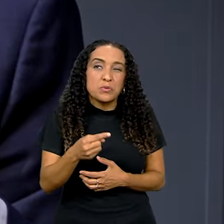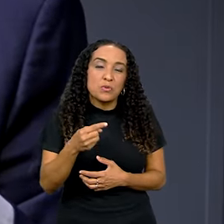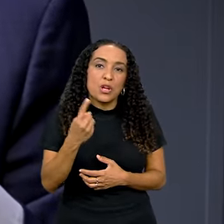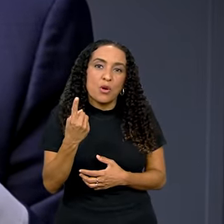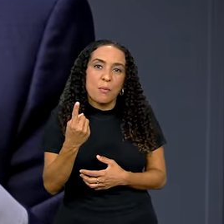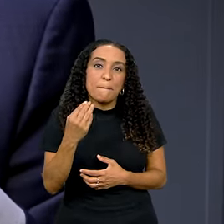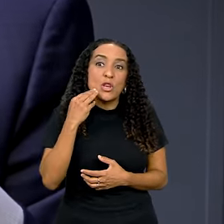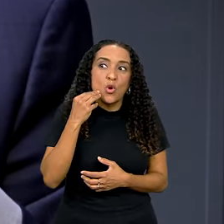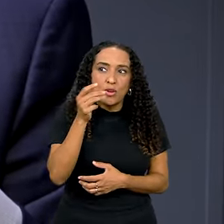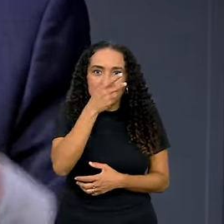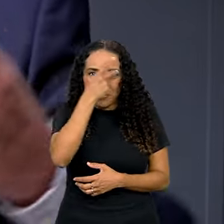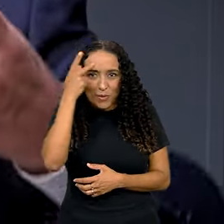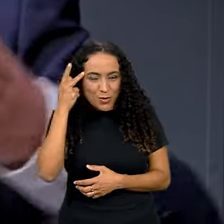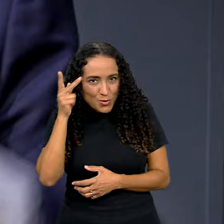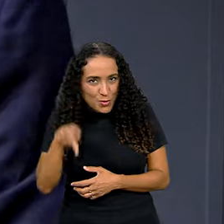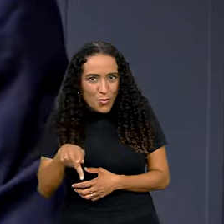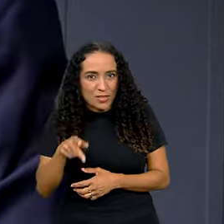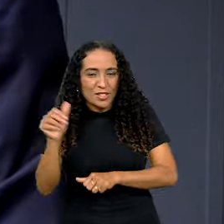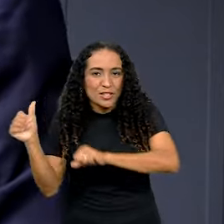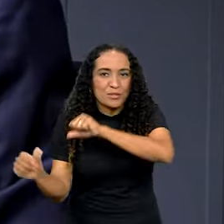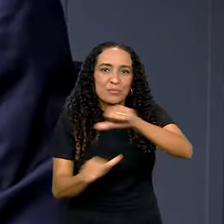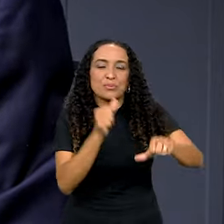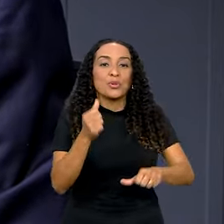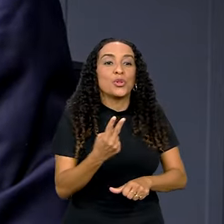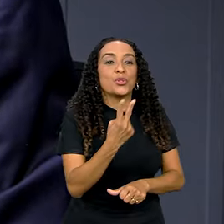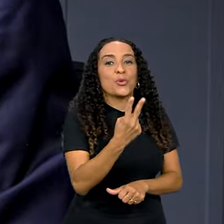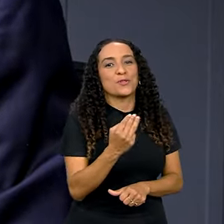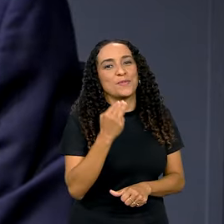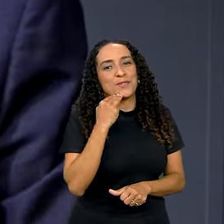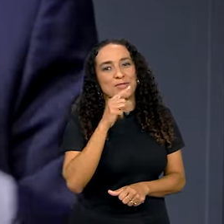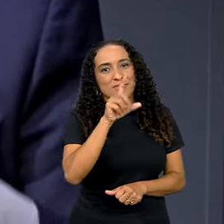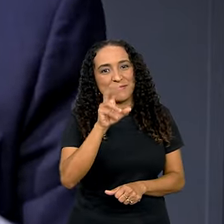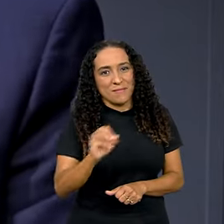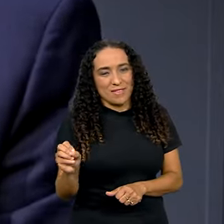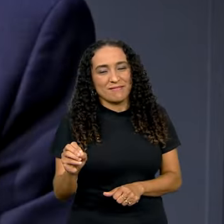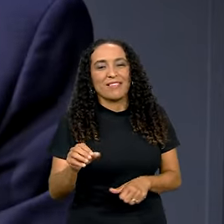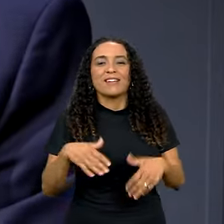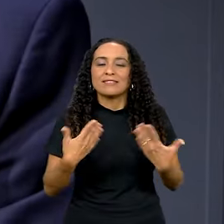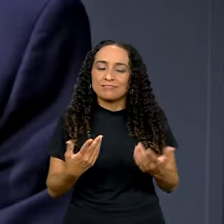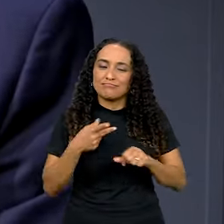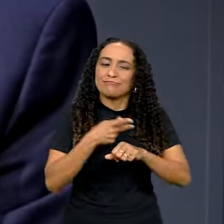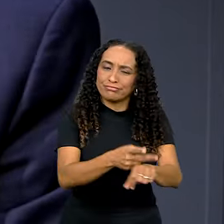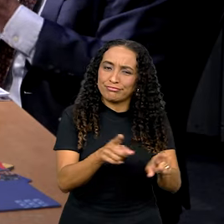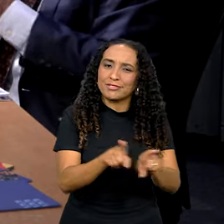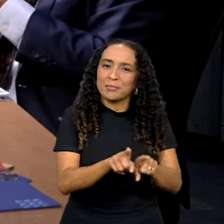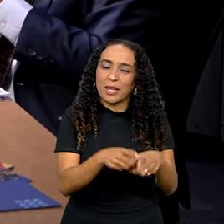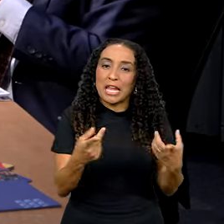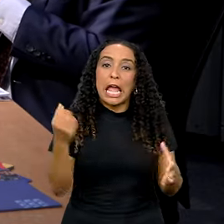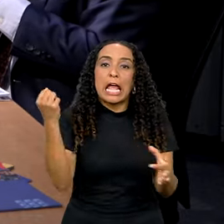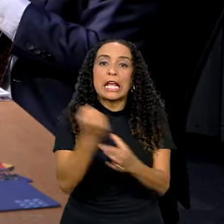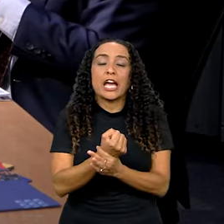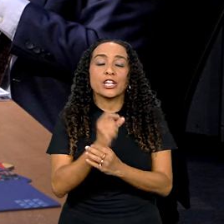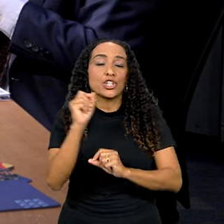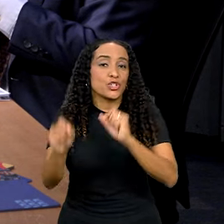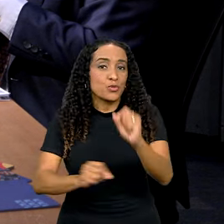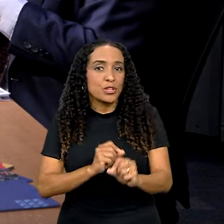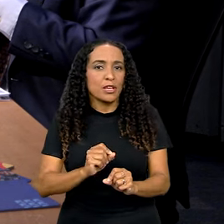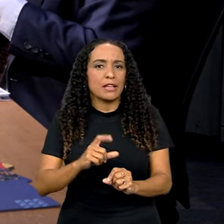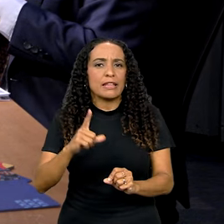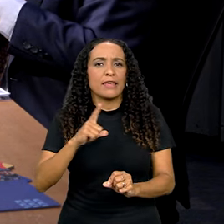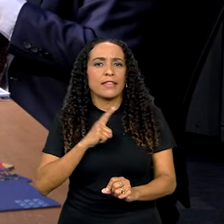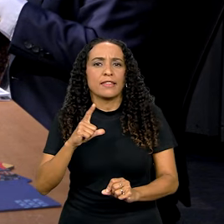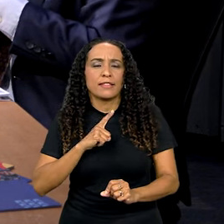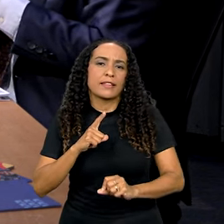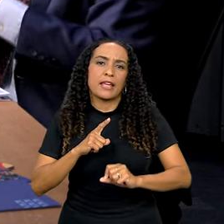16,1 milhões de brasileiros para 2,5 milhões e nós estamos atrás destes também a garantir que a